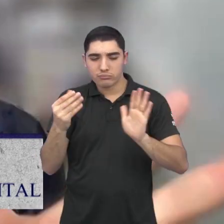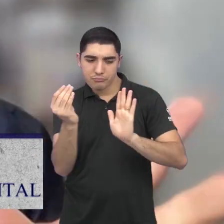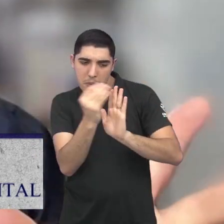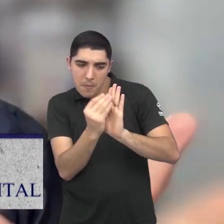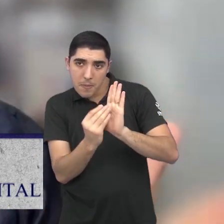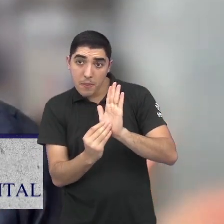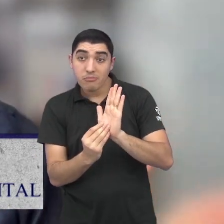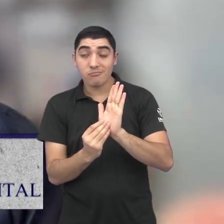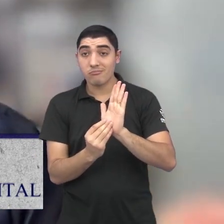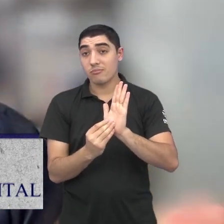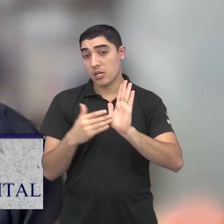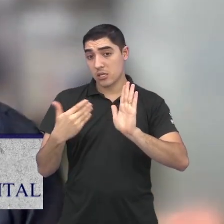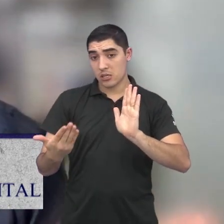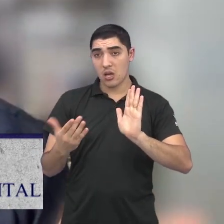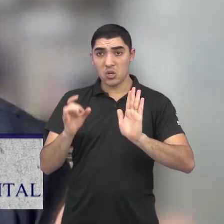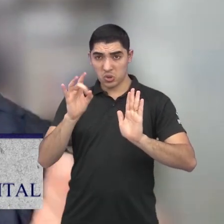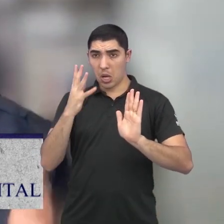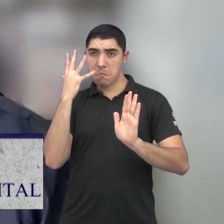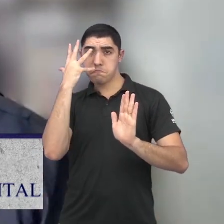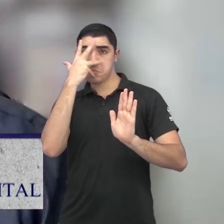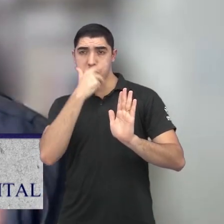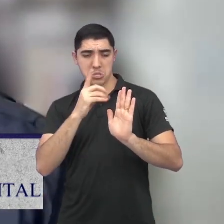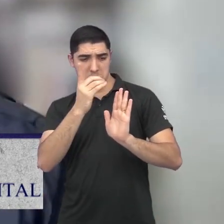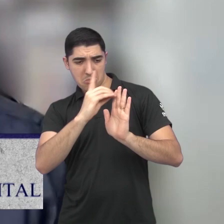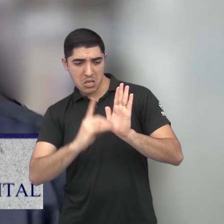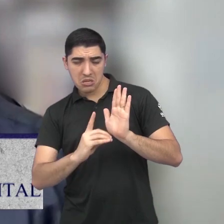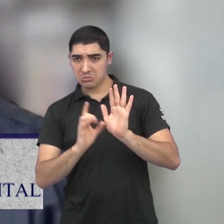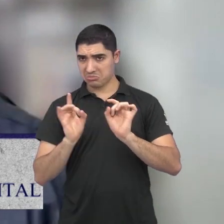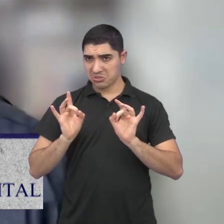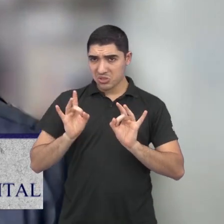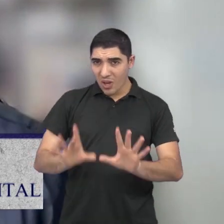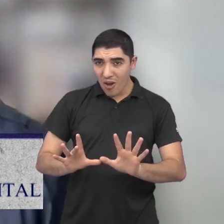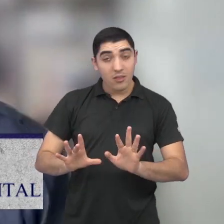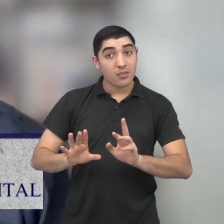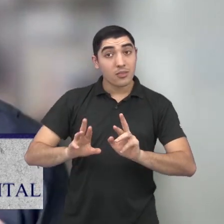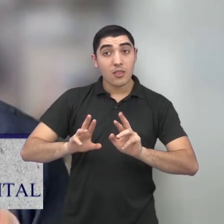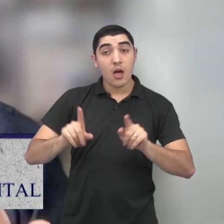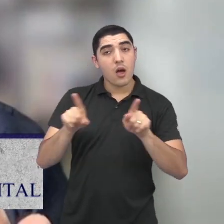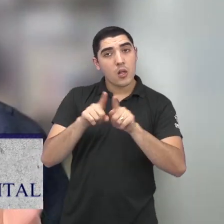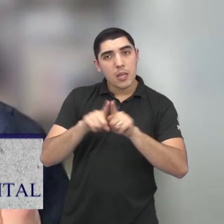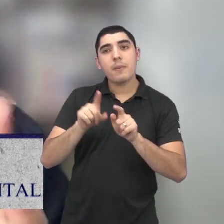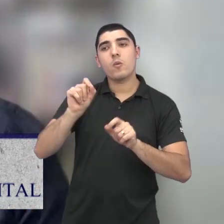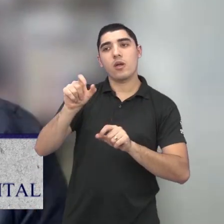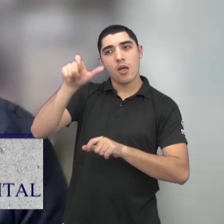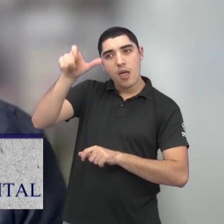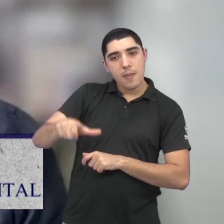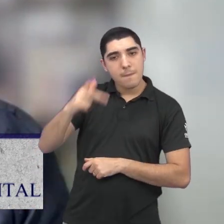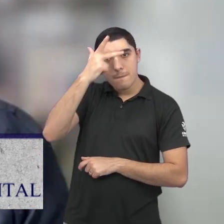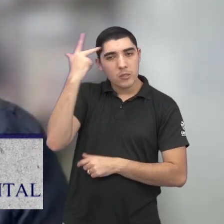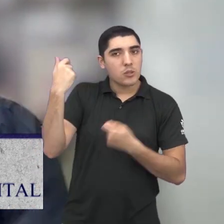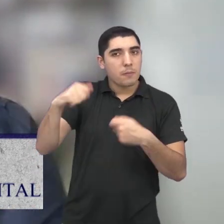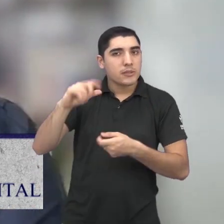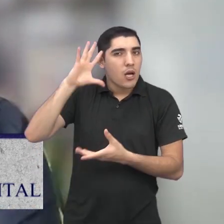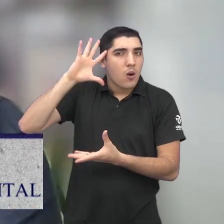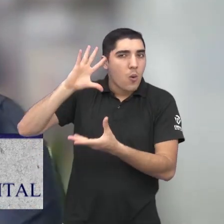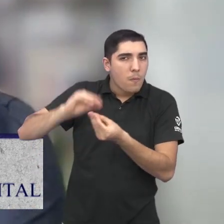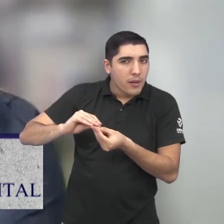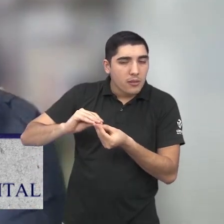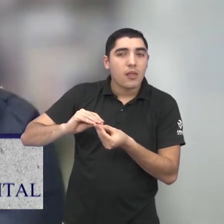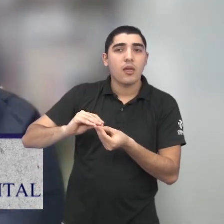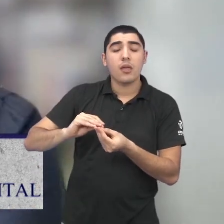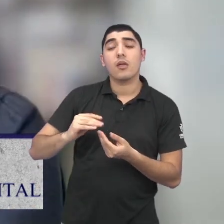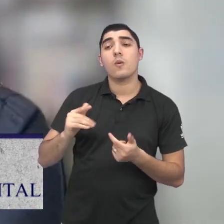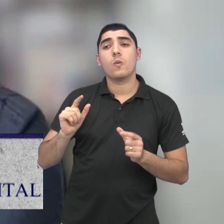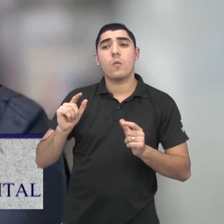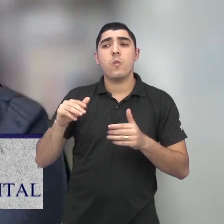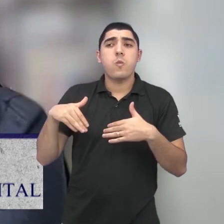que um design bonito que se procura num UX design é que ele entenda